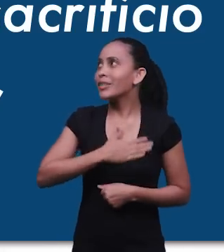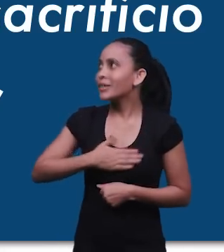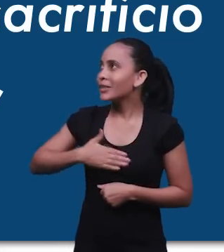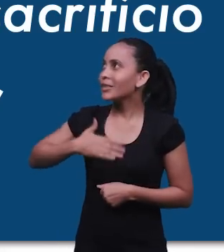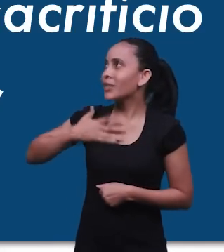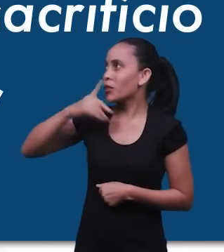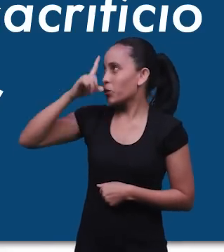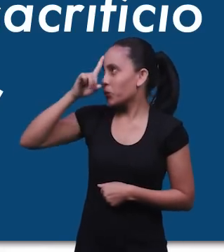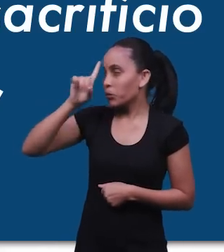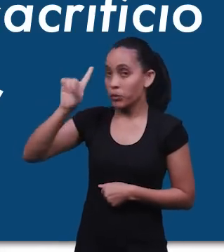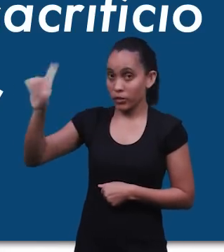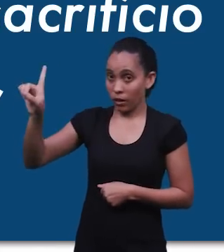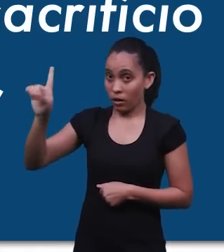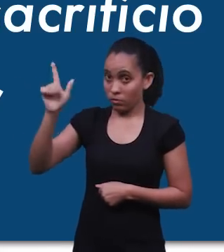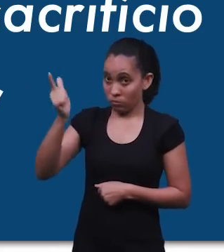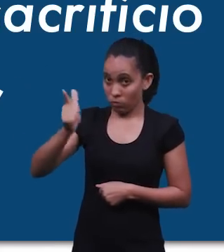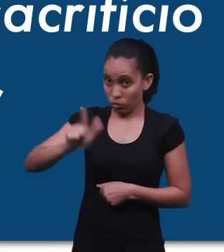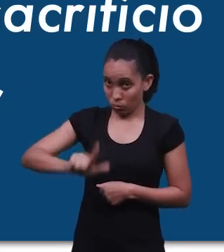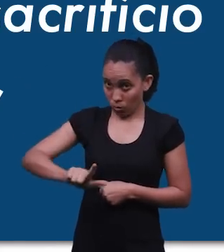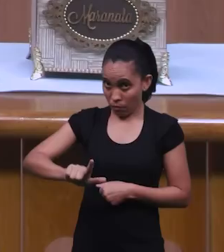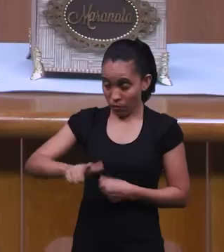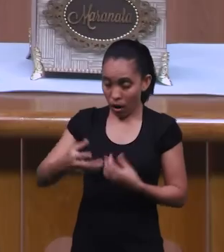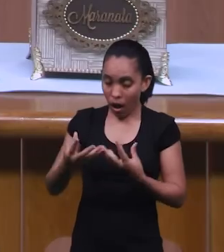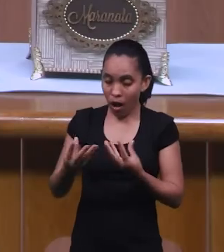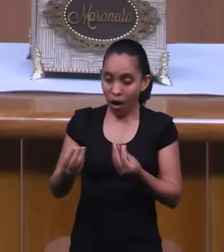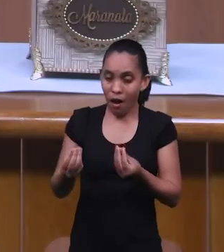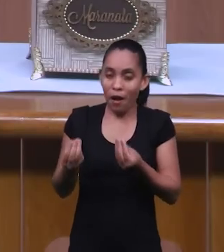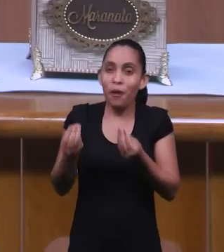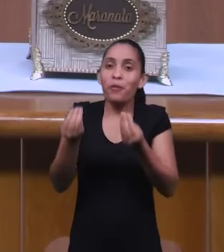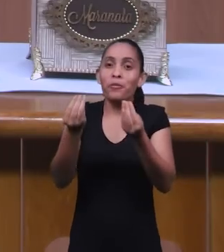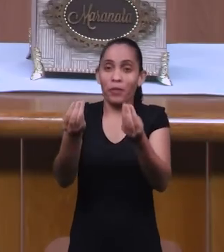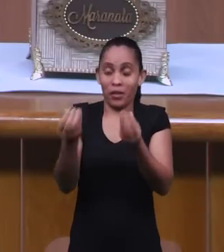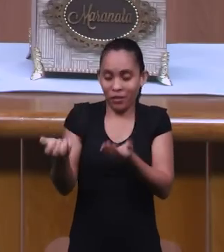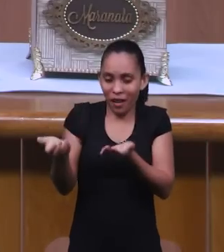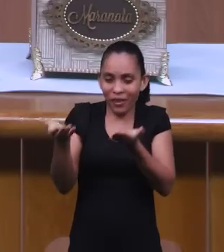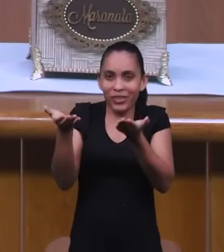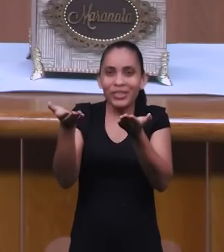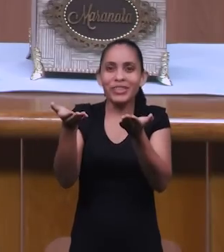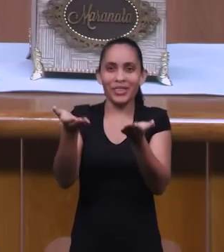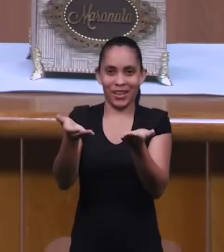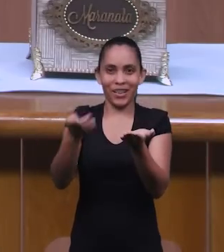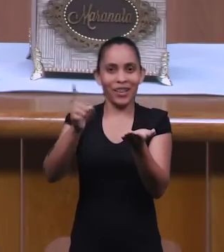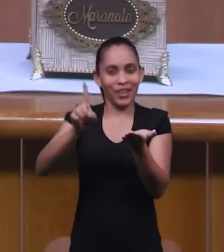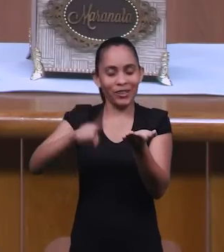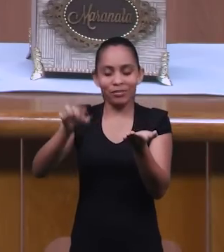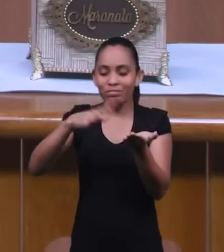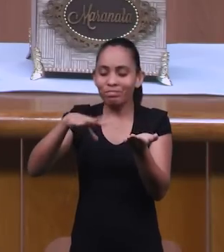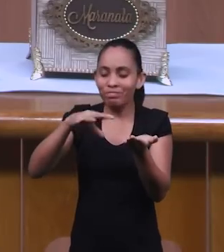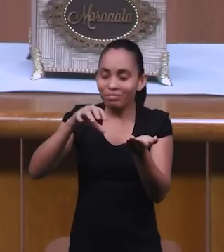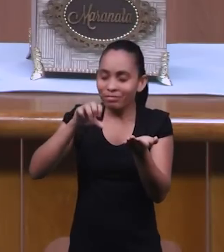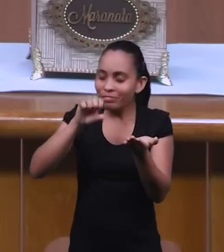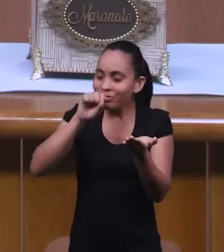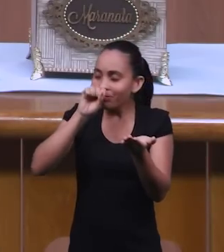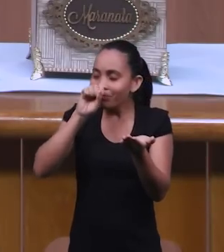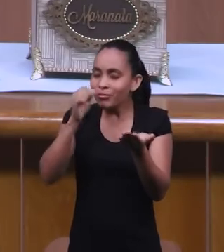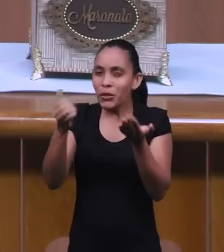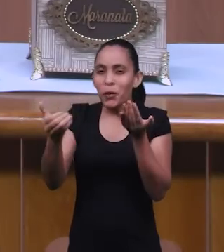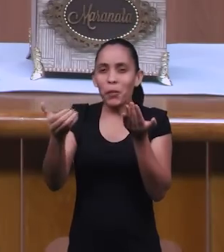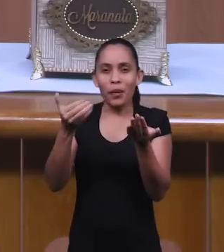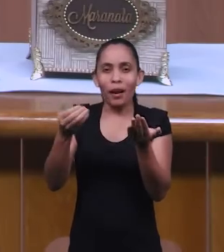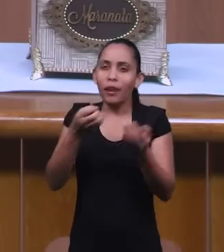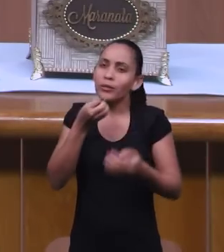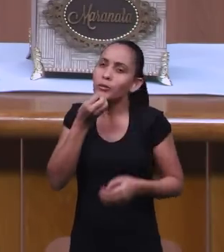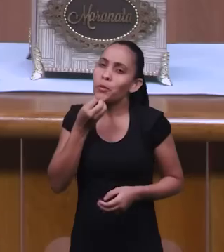Deus. Repetindo, a oferta foi recebida com cheiro de suavidade e